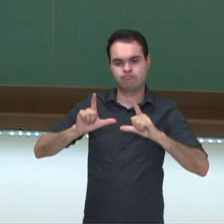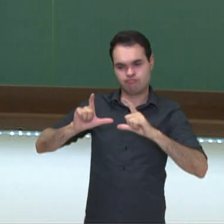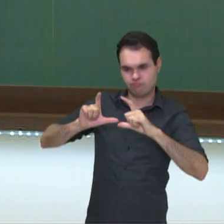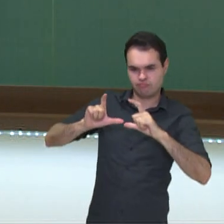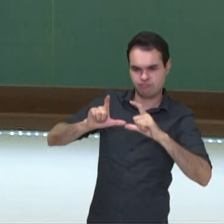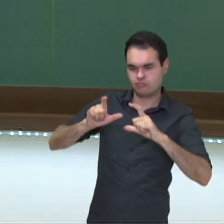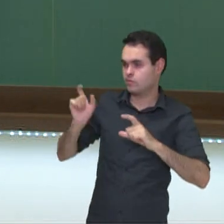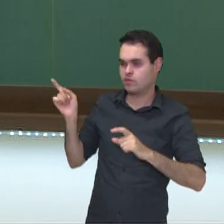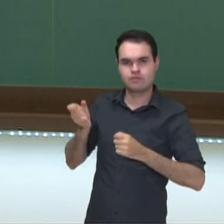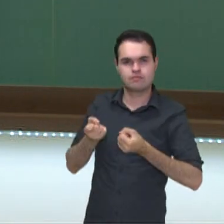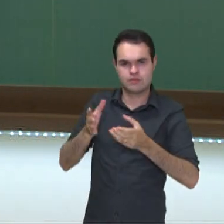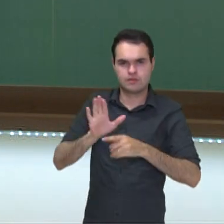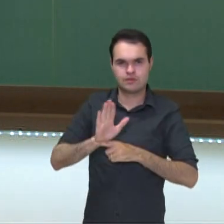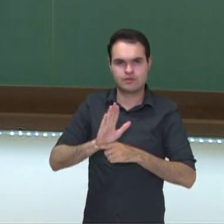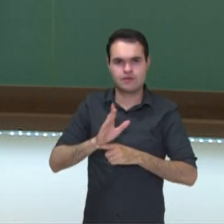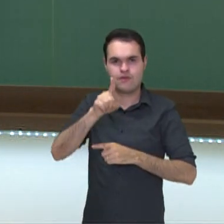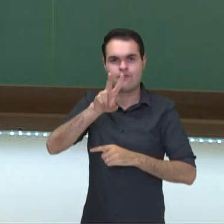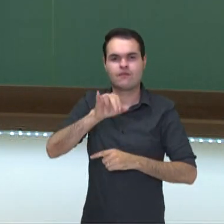te inspirar.